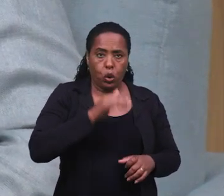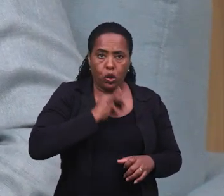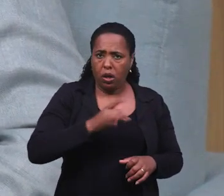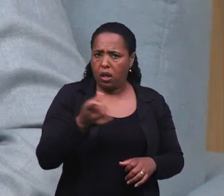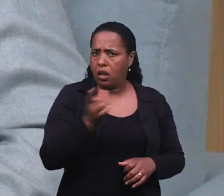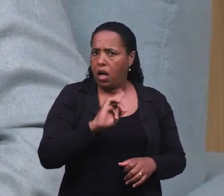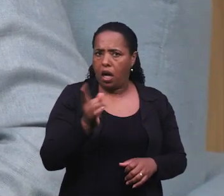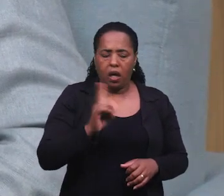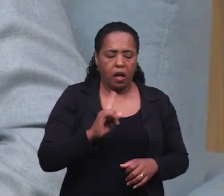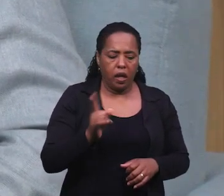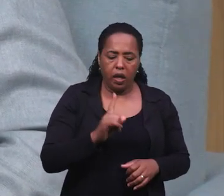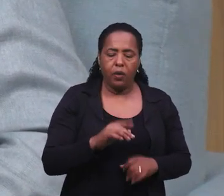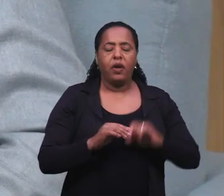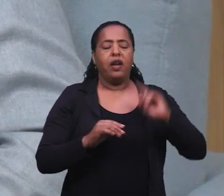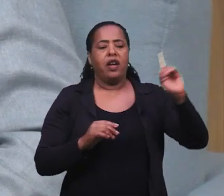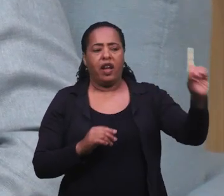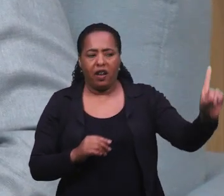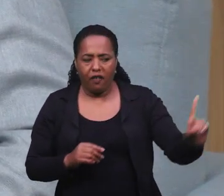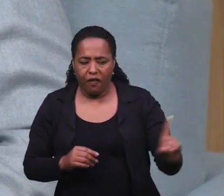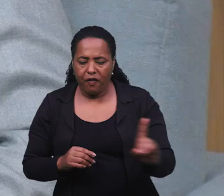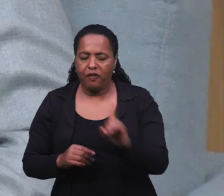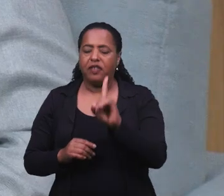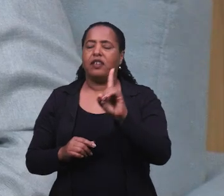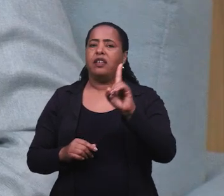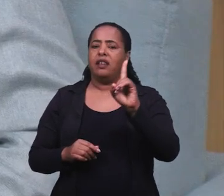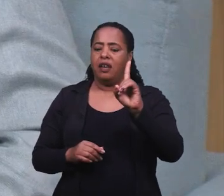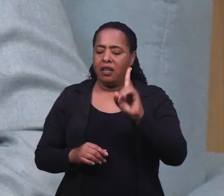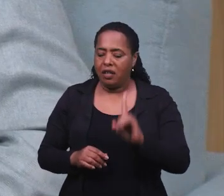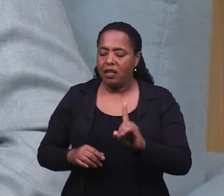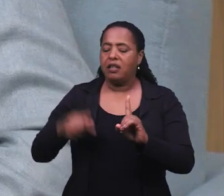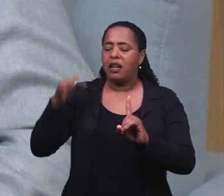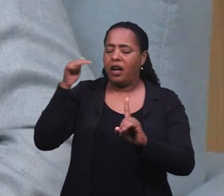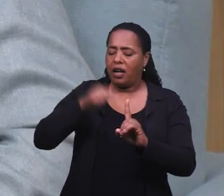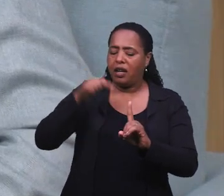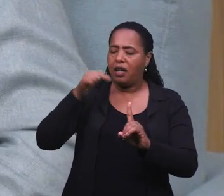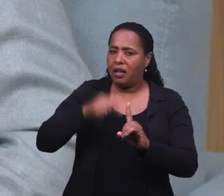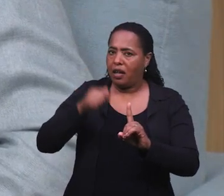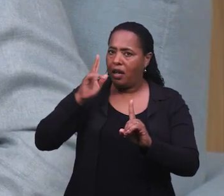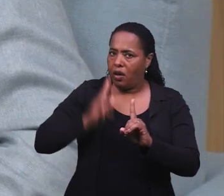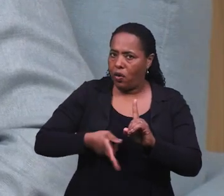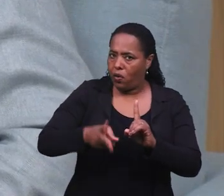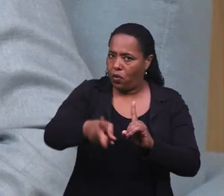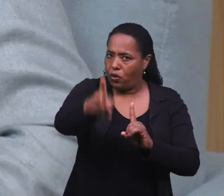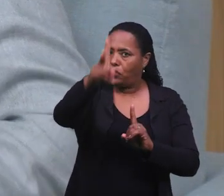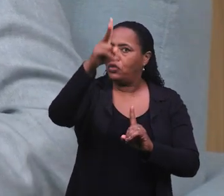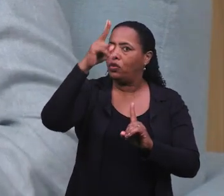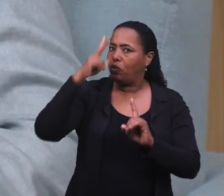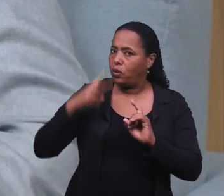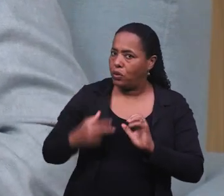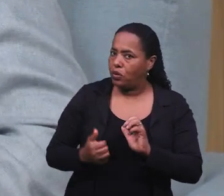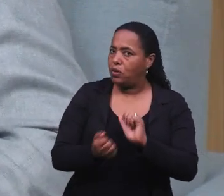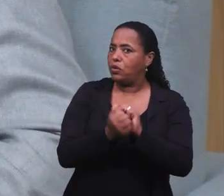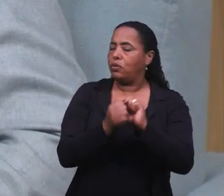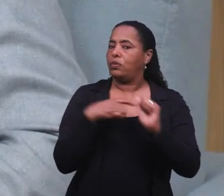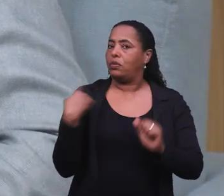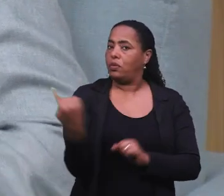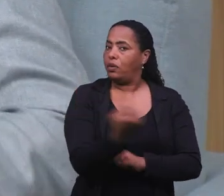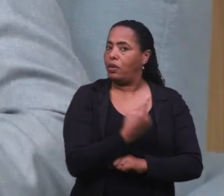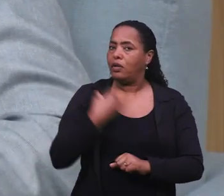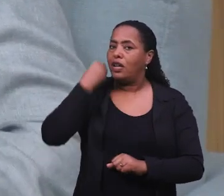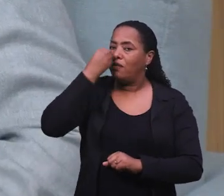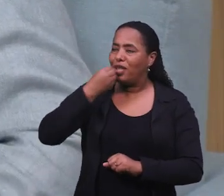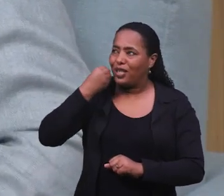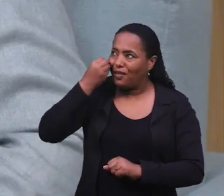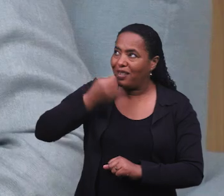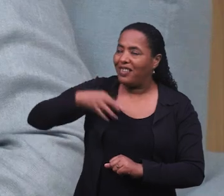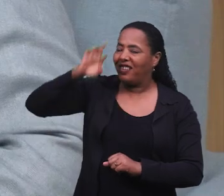envolvem principalmente idosos acamados. O nosso irmão, ele faz parte do trabalho de